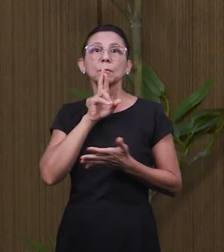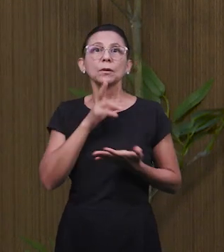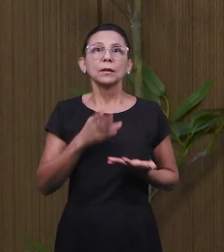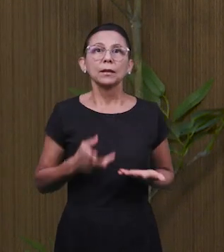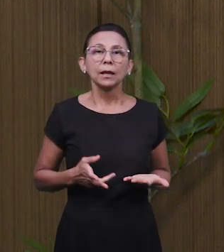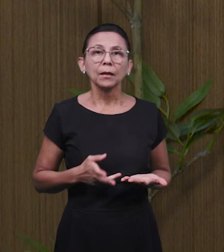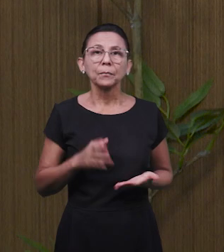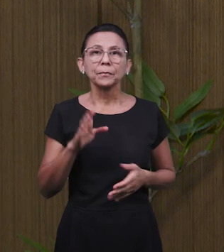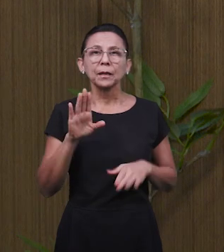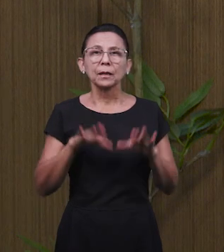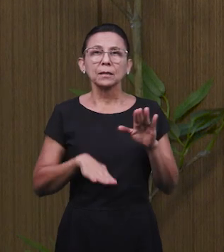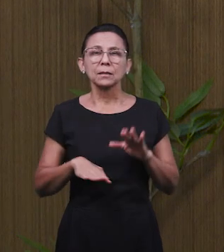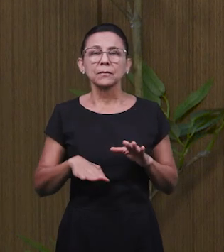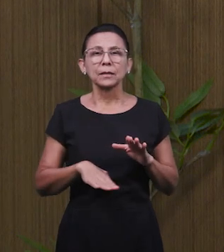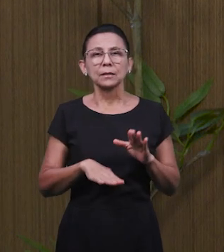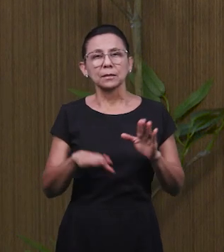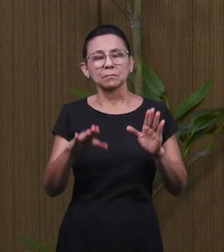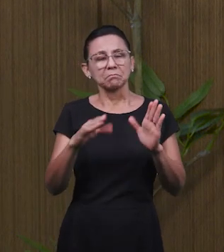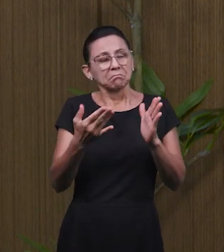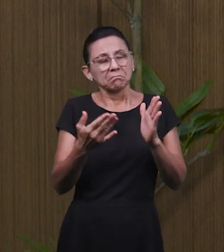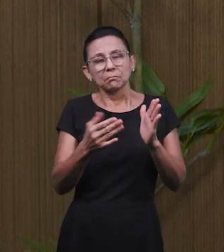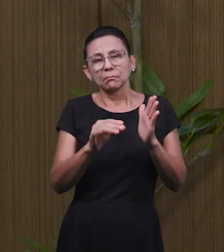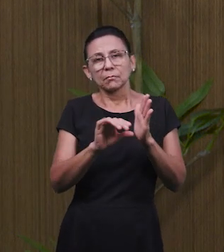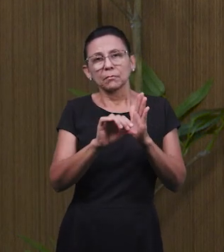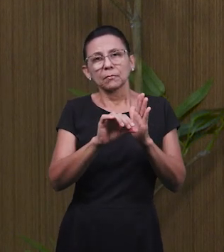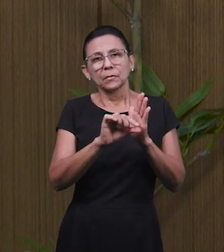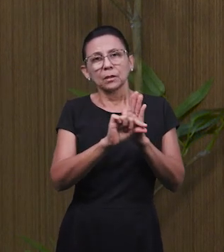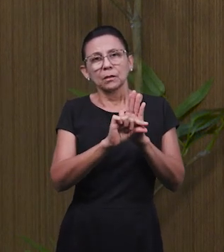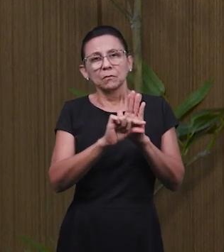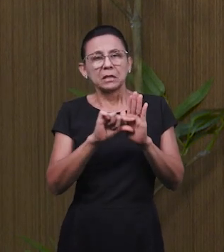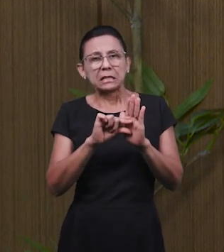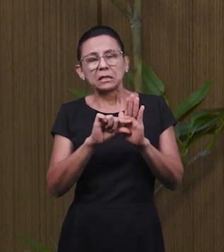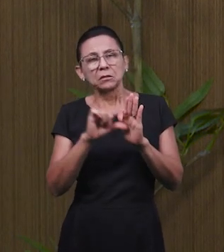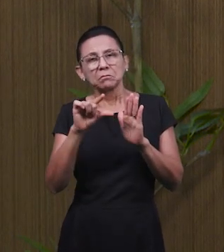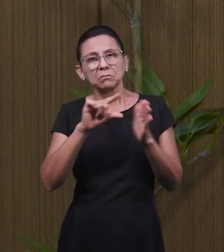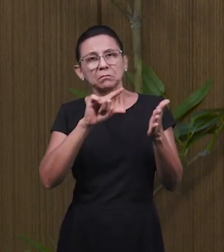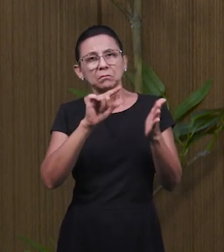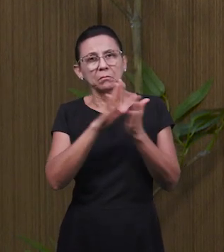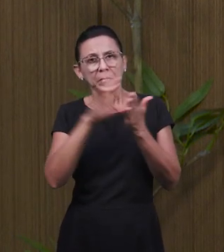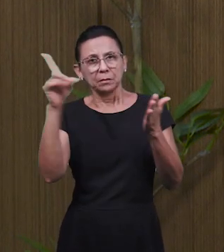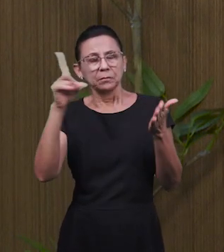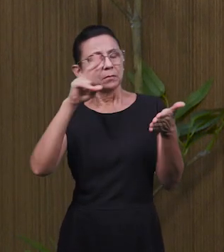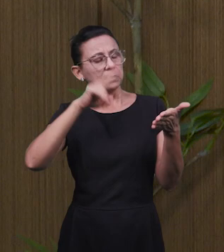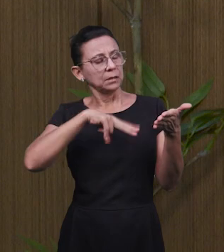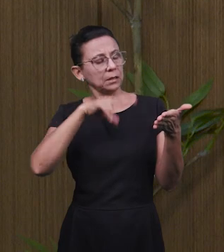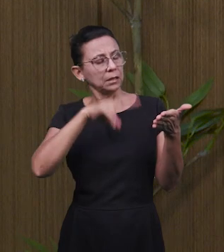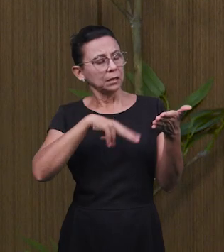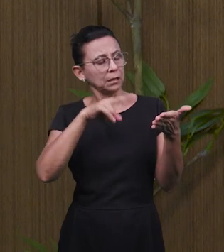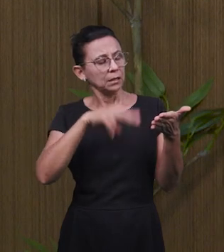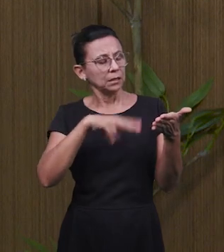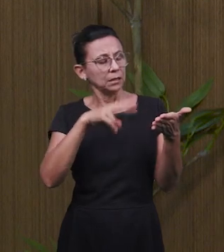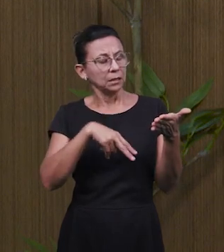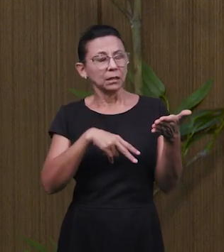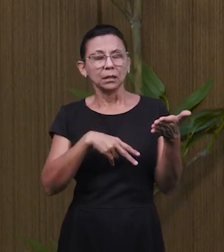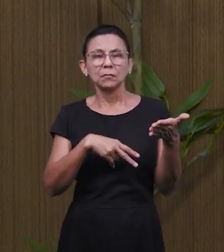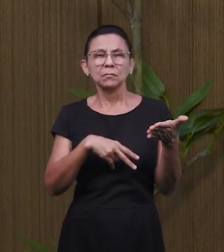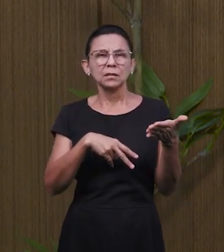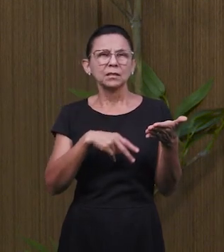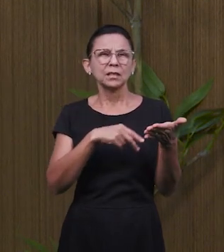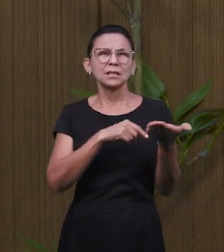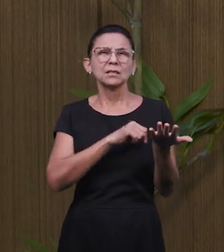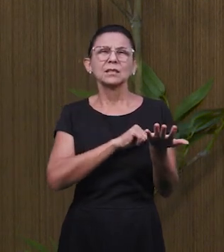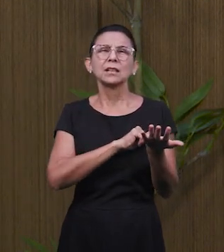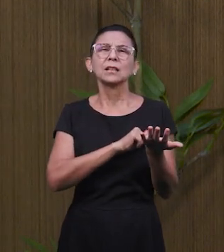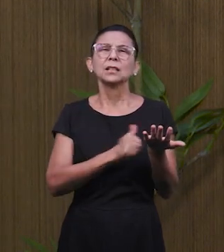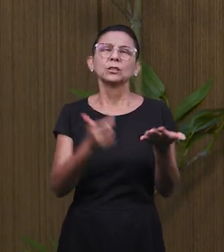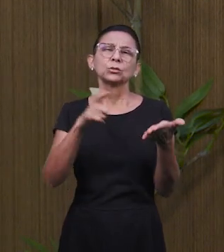e você leu 10 vezes aquele texto e um dia você está ali em comunhão com o Senhor e Ele te mostra uma coisa que você